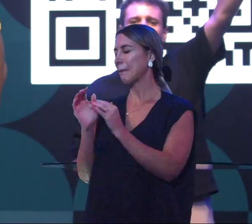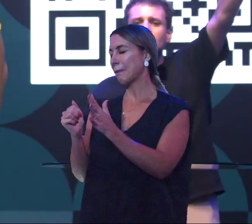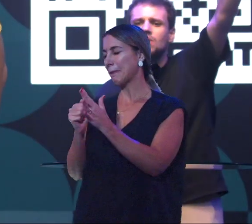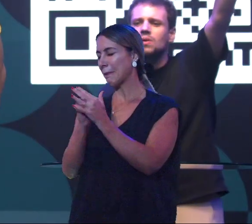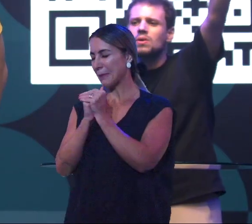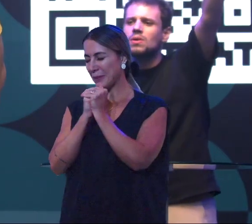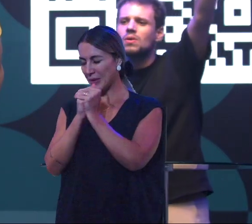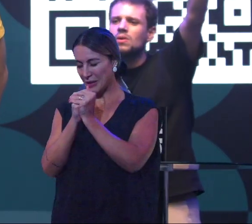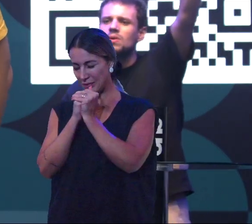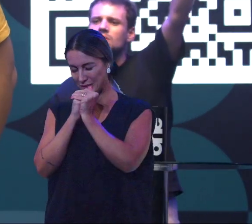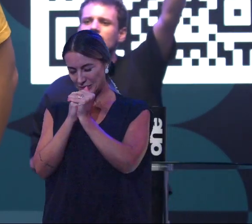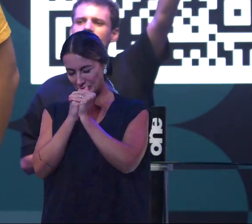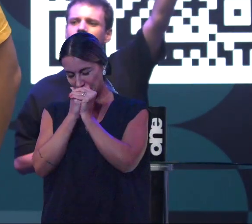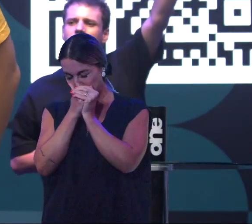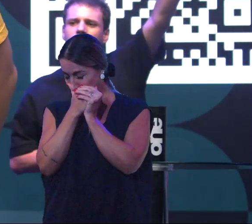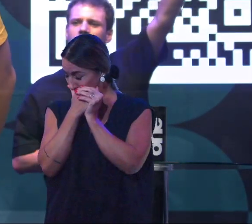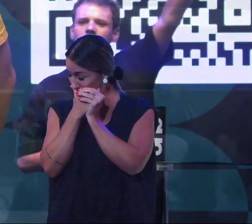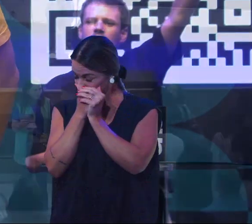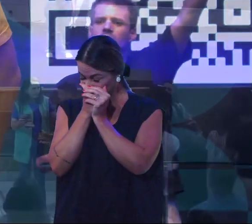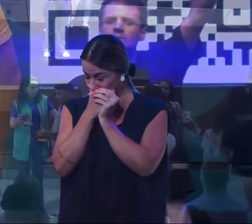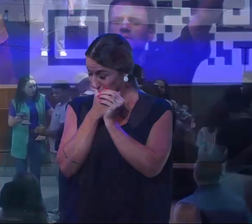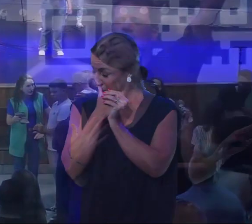Amém. E amém.